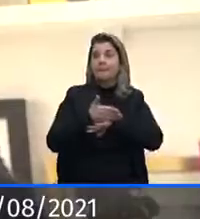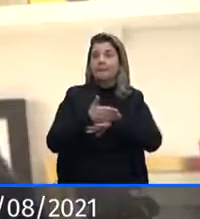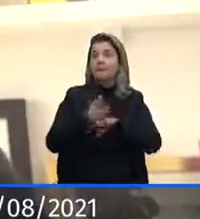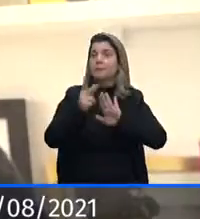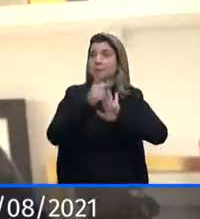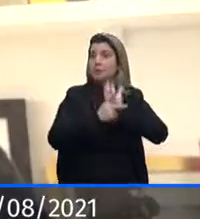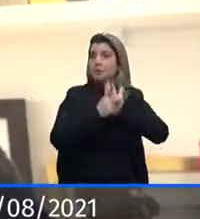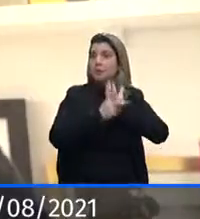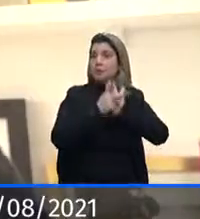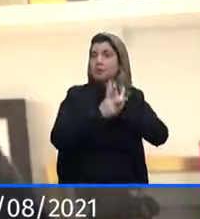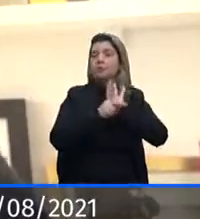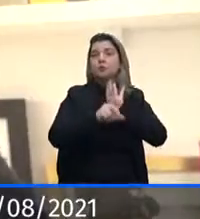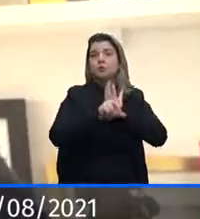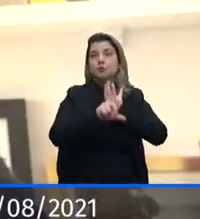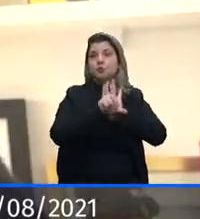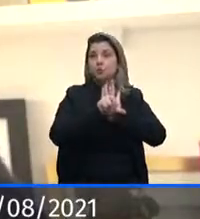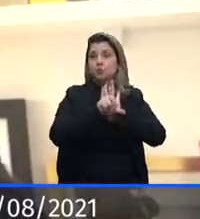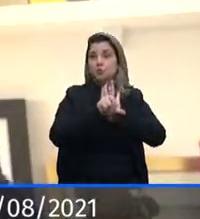Projeto de lei